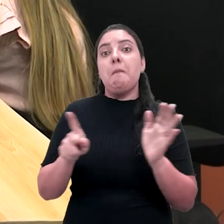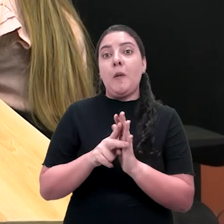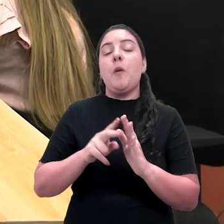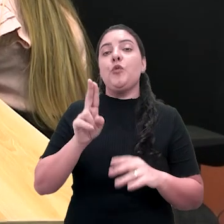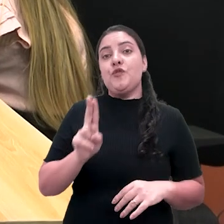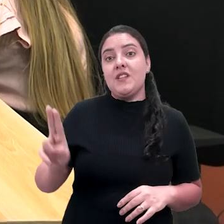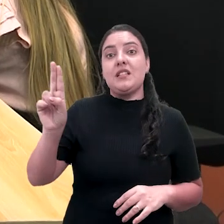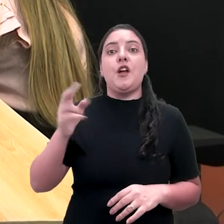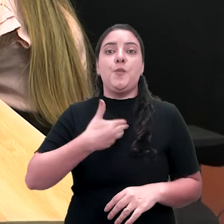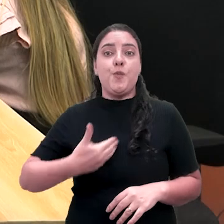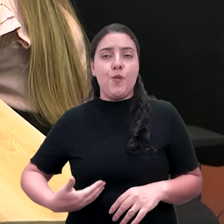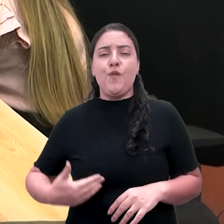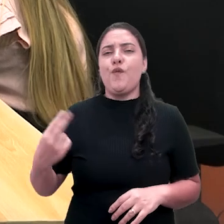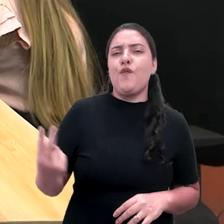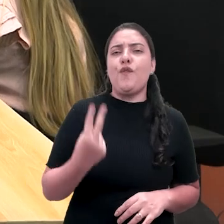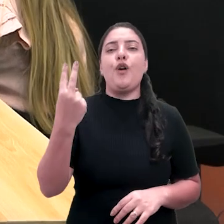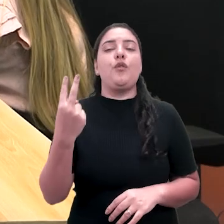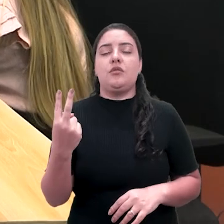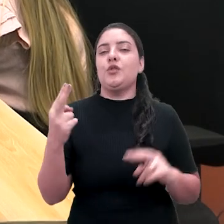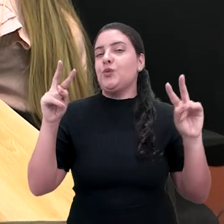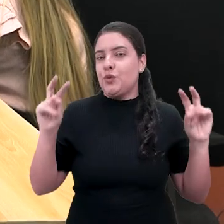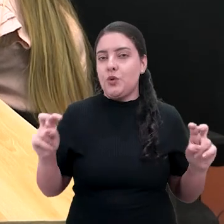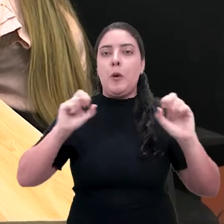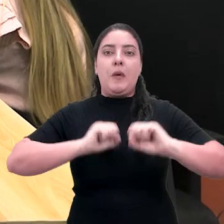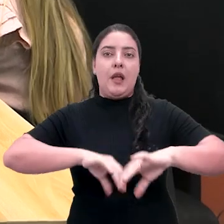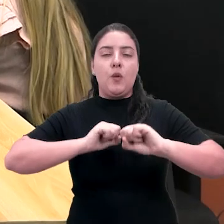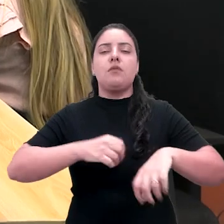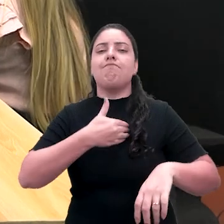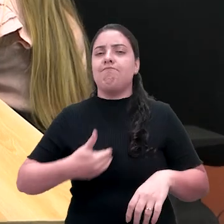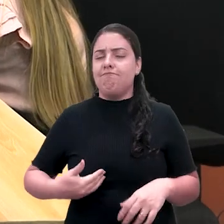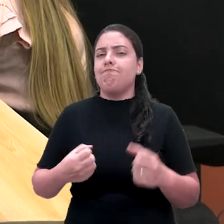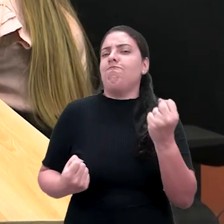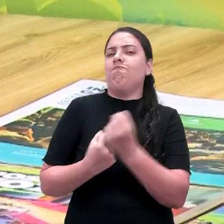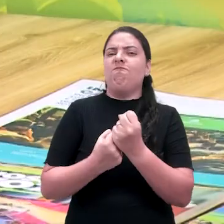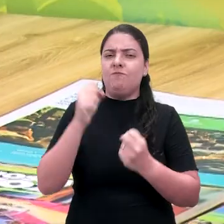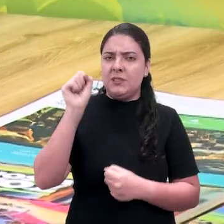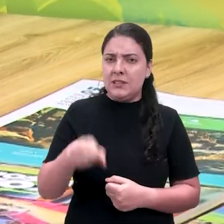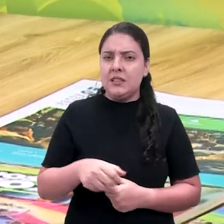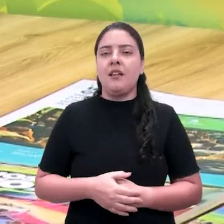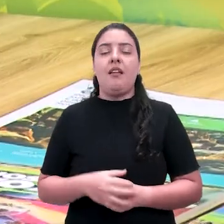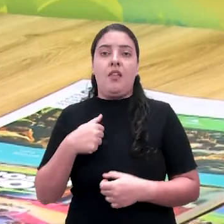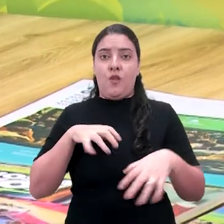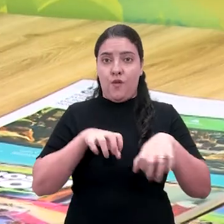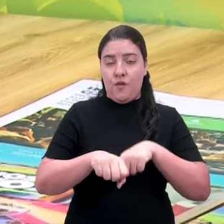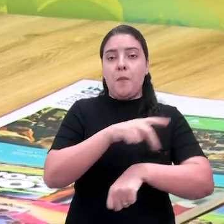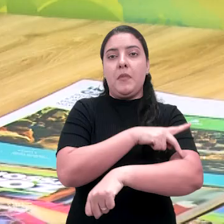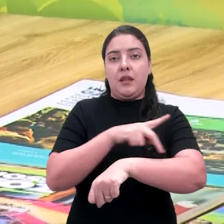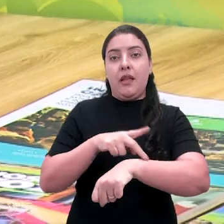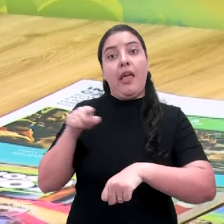pública. E valorizamos muito essa questão da educação pública mesmo. Eu sou formada em